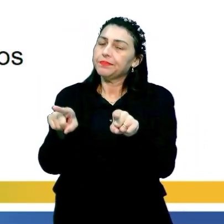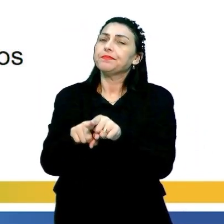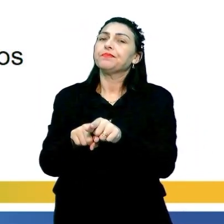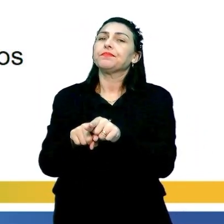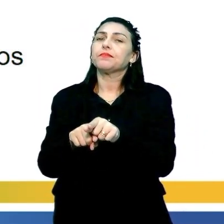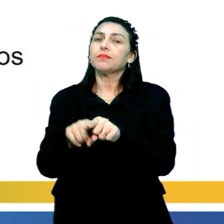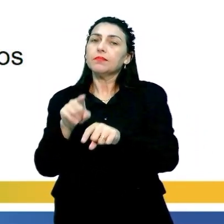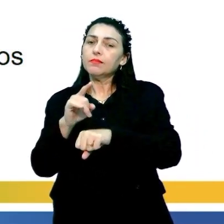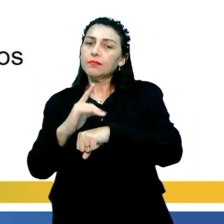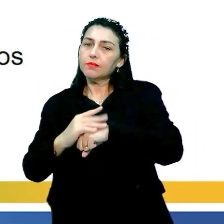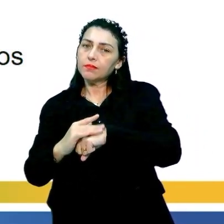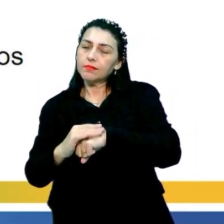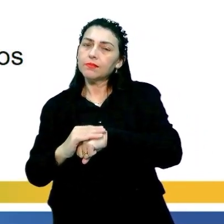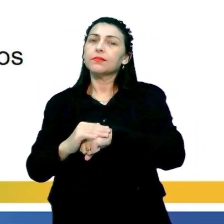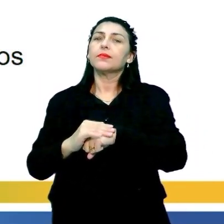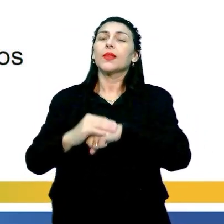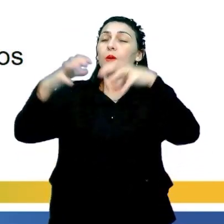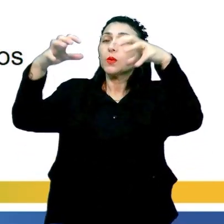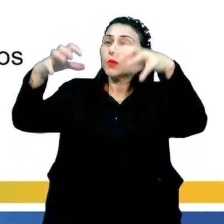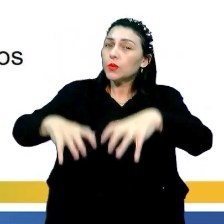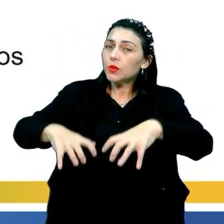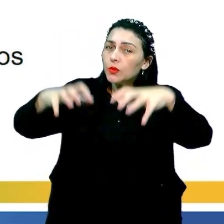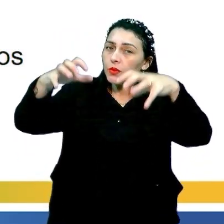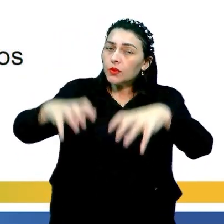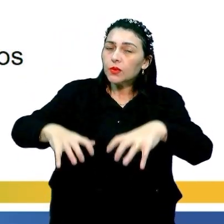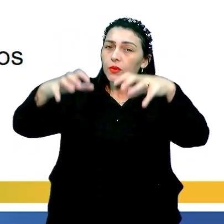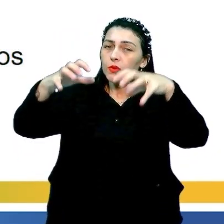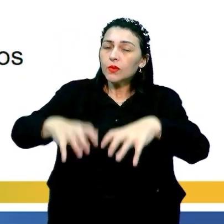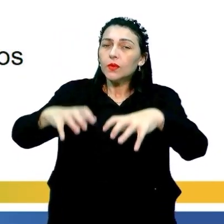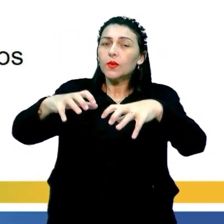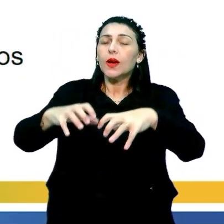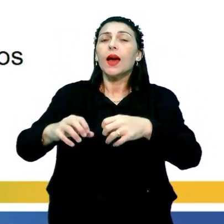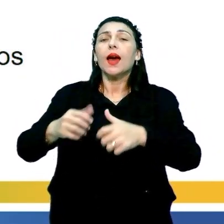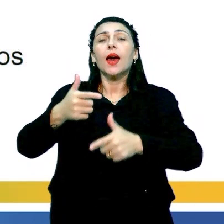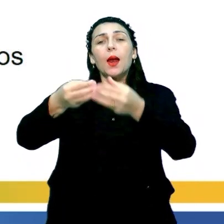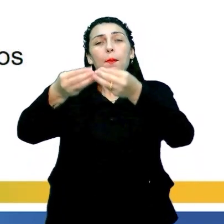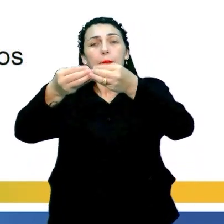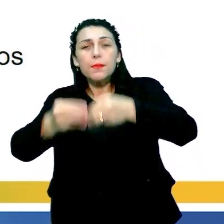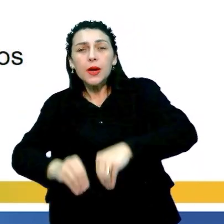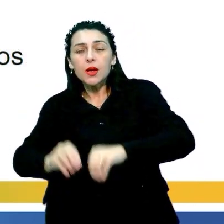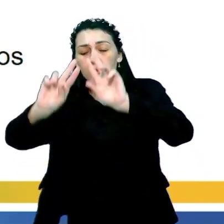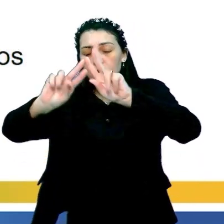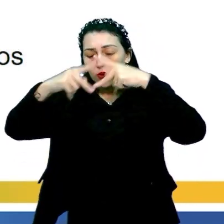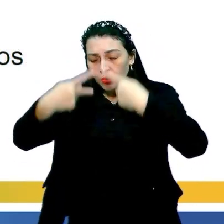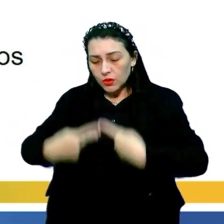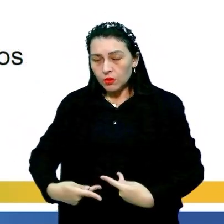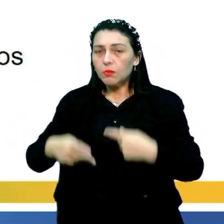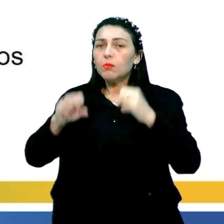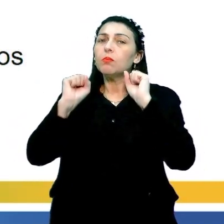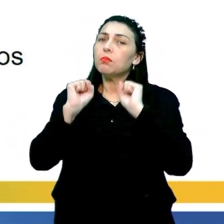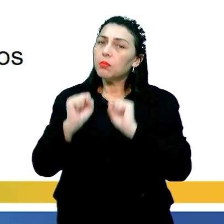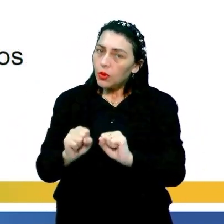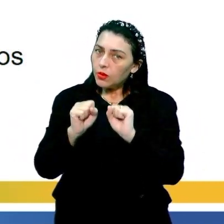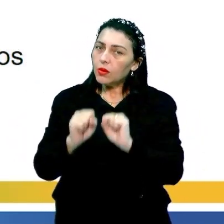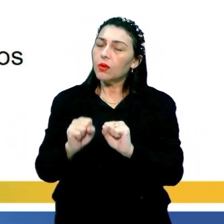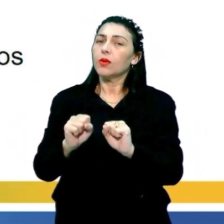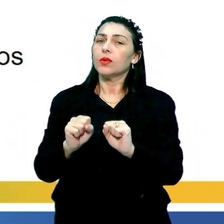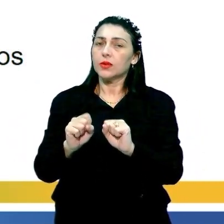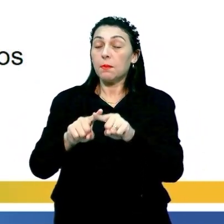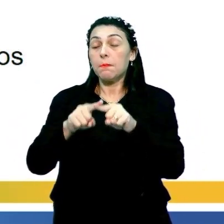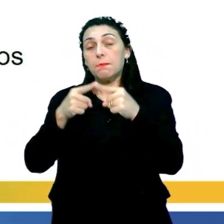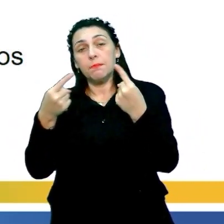que as pessoas fazem. Chuva ácida, ela afeta os seres humanos? Ela pode até